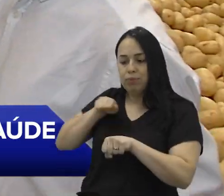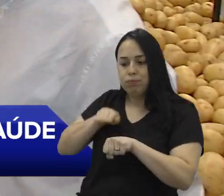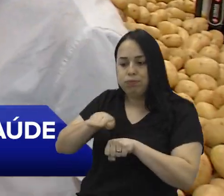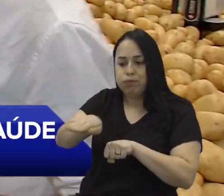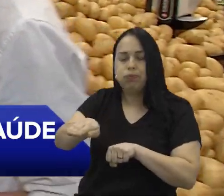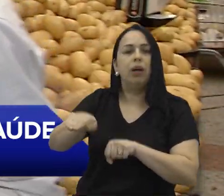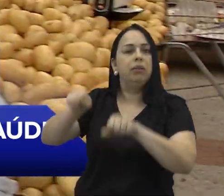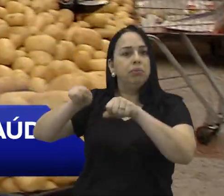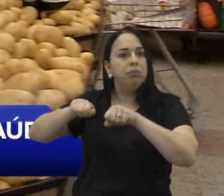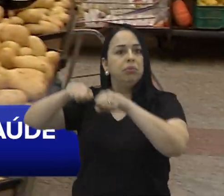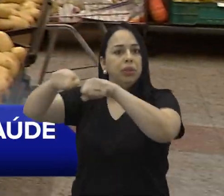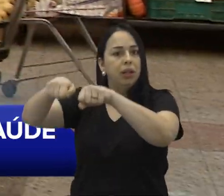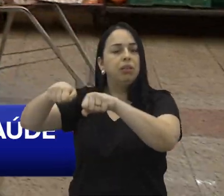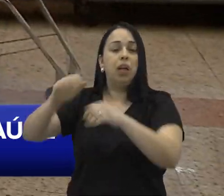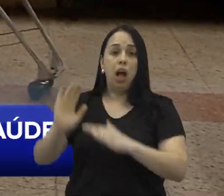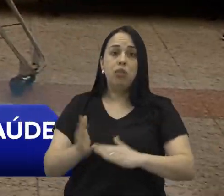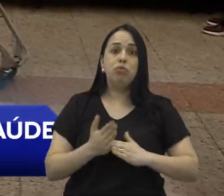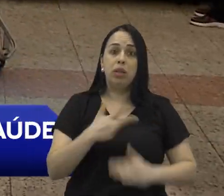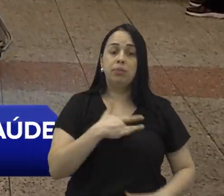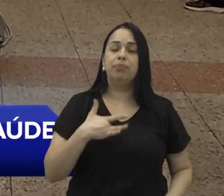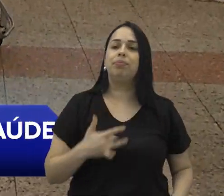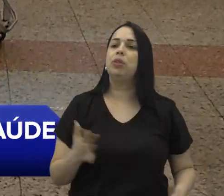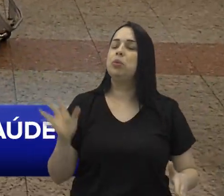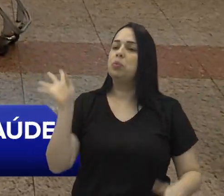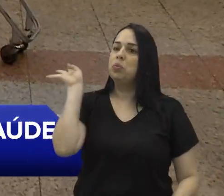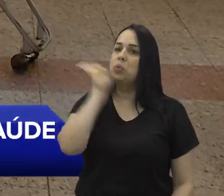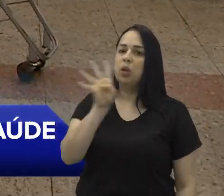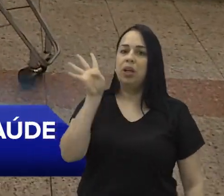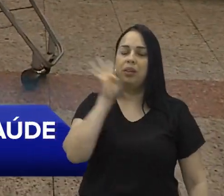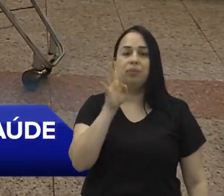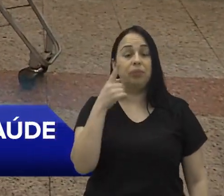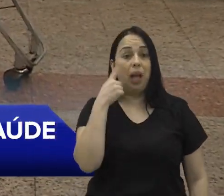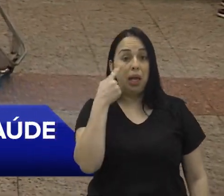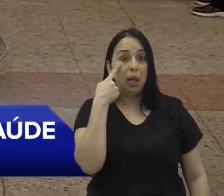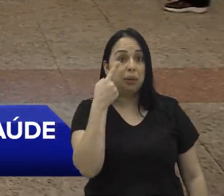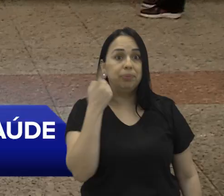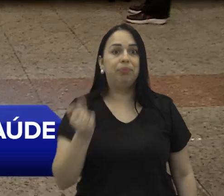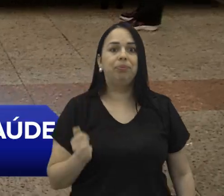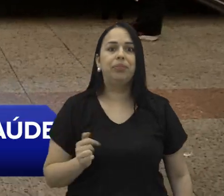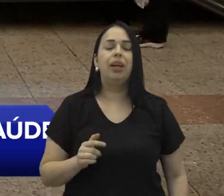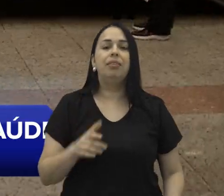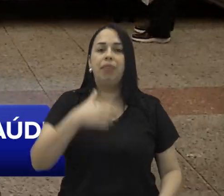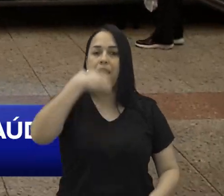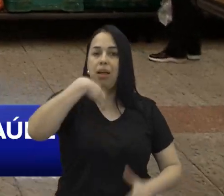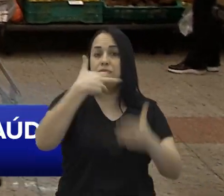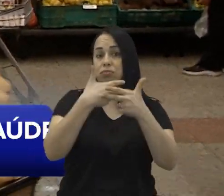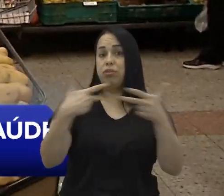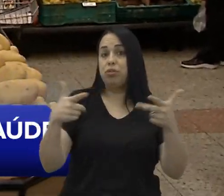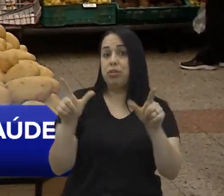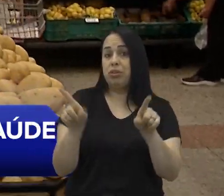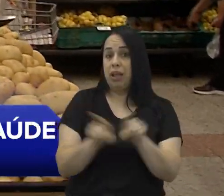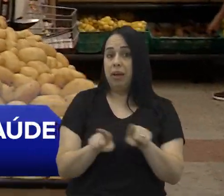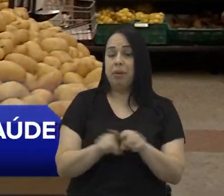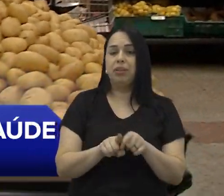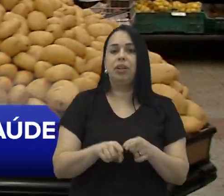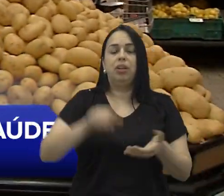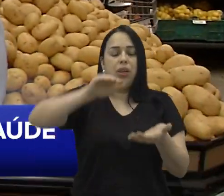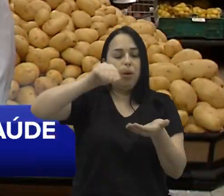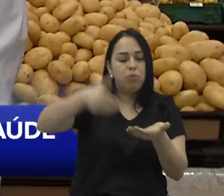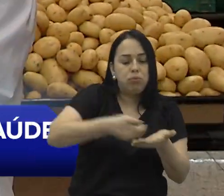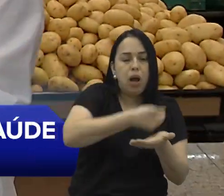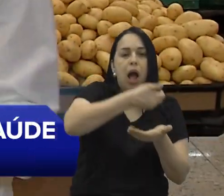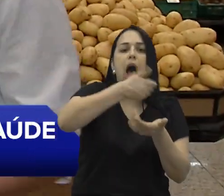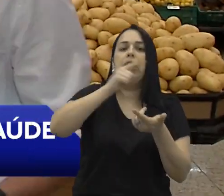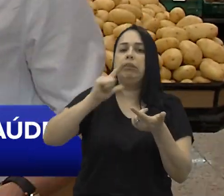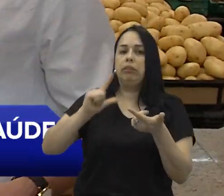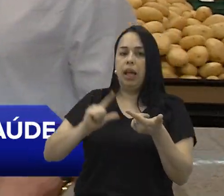depois você descascar, também é uma forma de introduzir a fibra na alimentação. Que legal! E aqui na frente, pessoal, a gente tem as frutas também. Tem ali